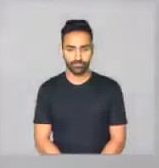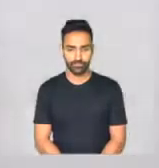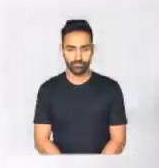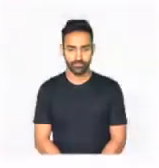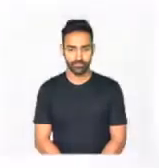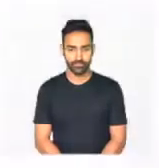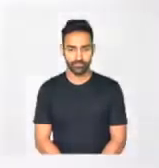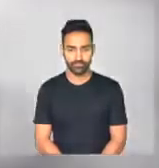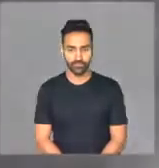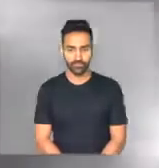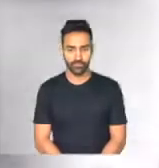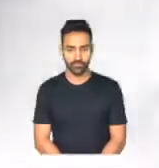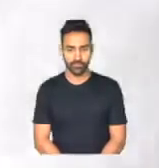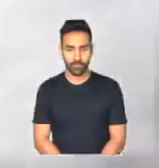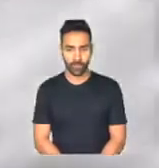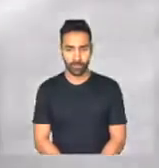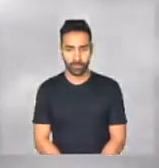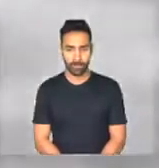nascer e